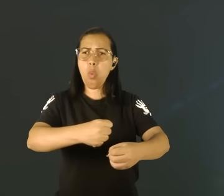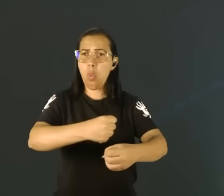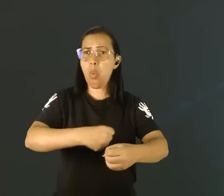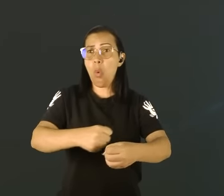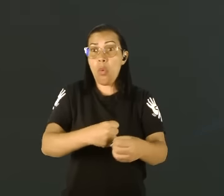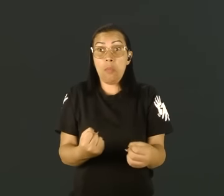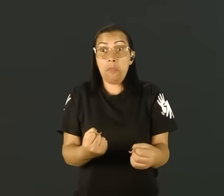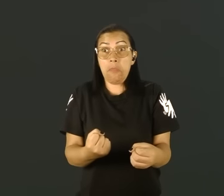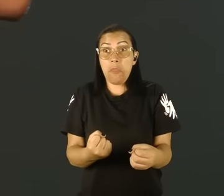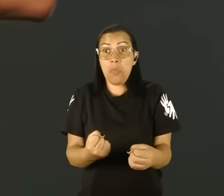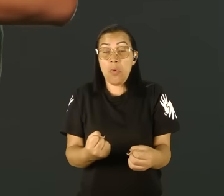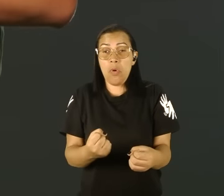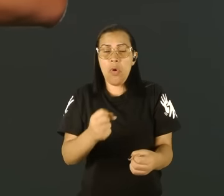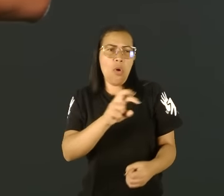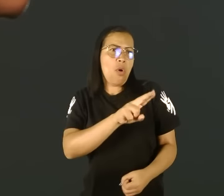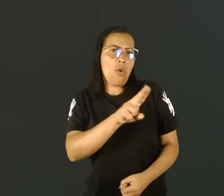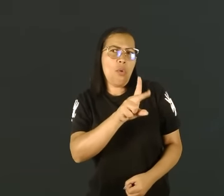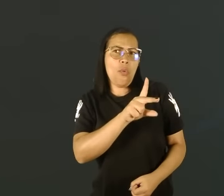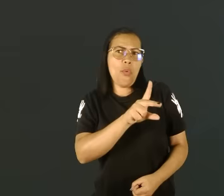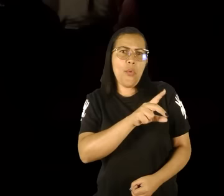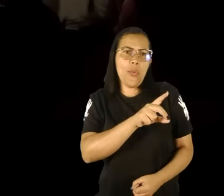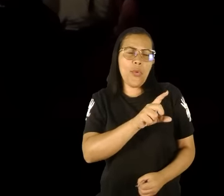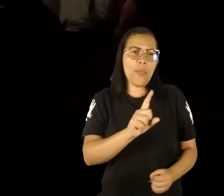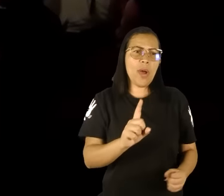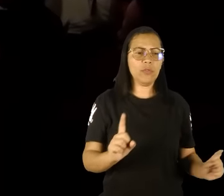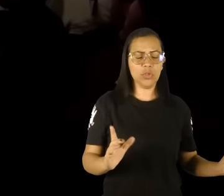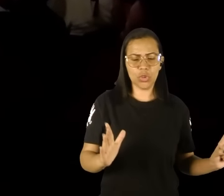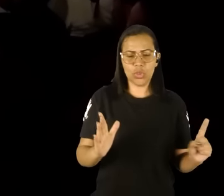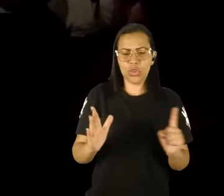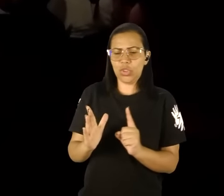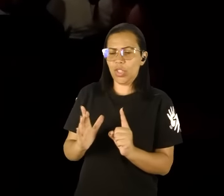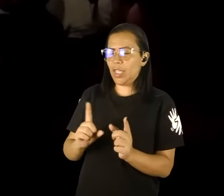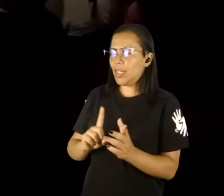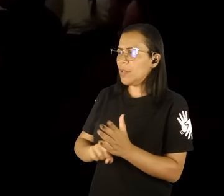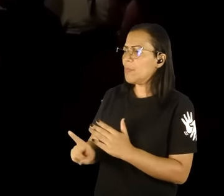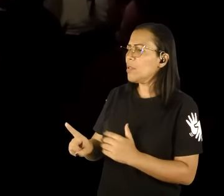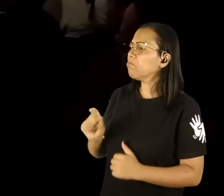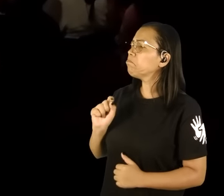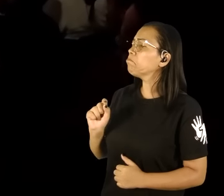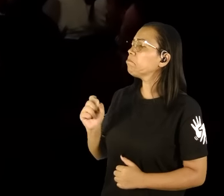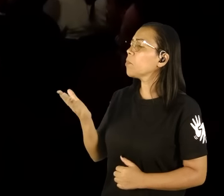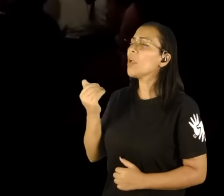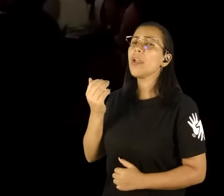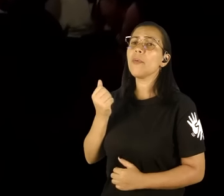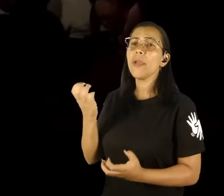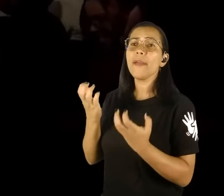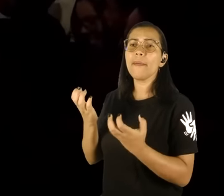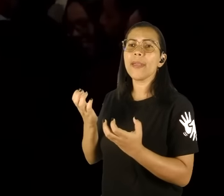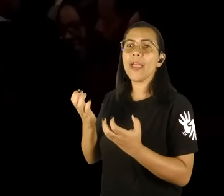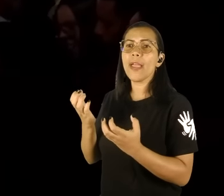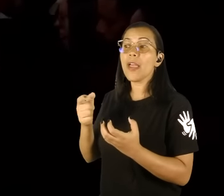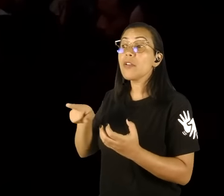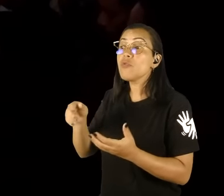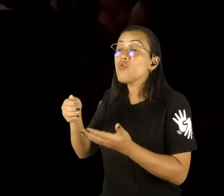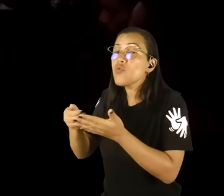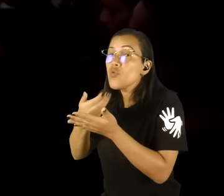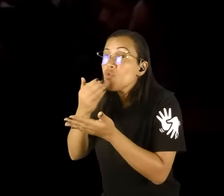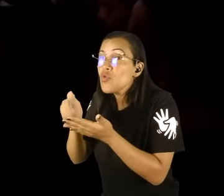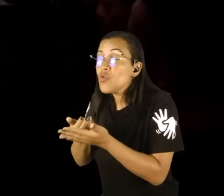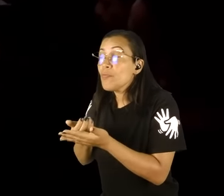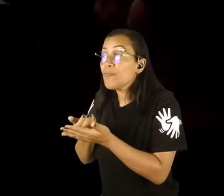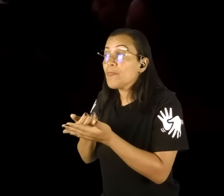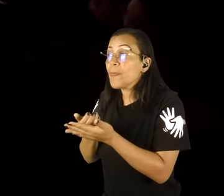lentilha. E aí o Jacó, que não é besta nem nada, diz para ele: eu te dou a lentilha se você me